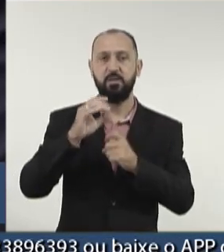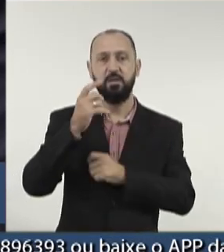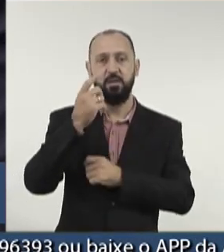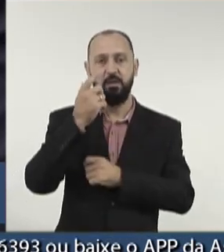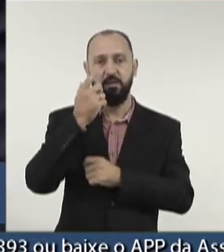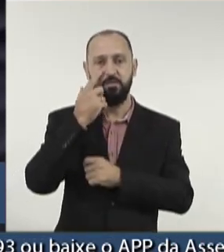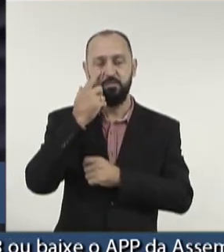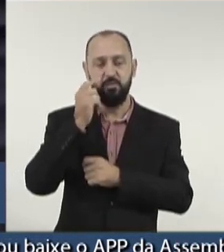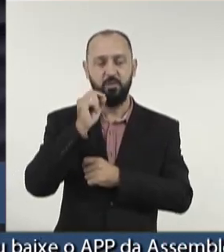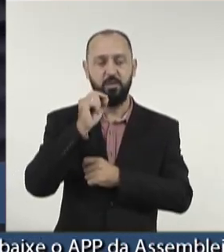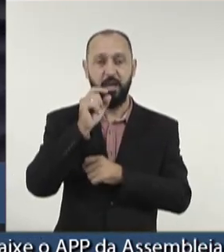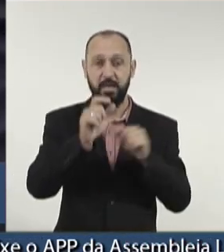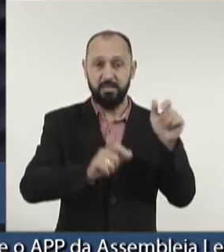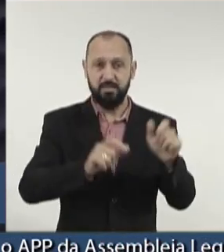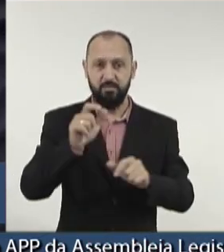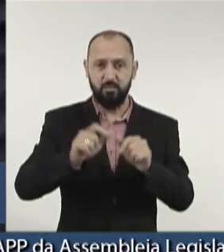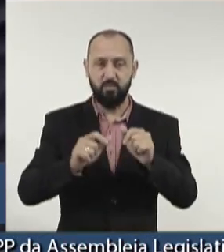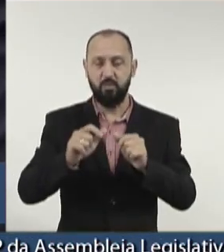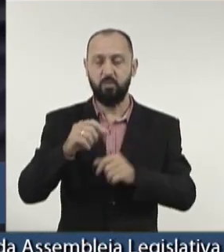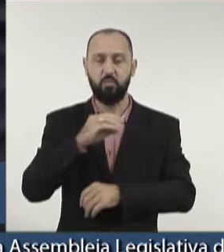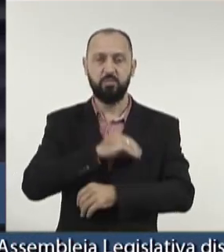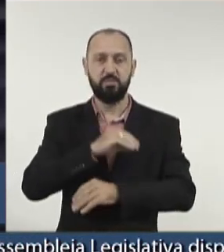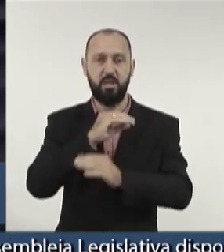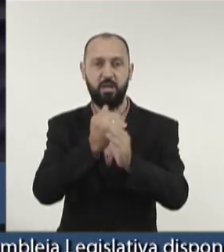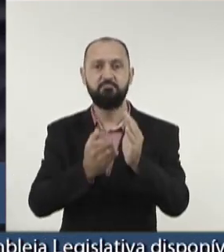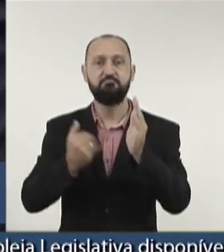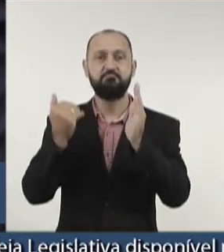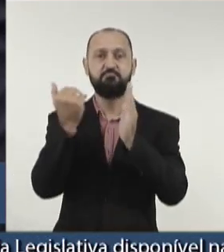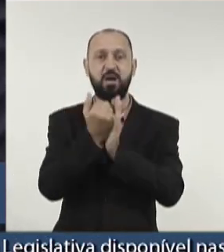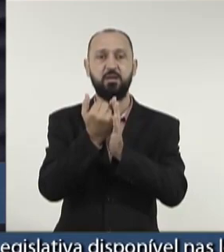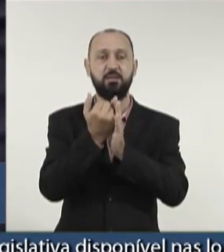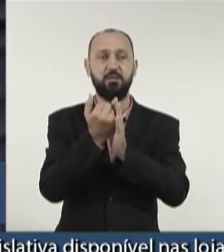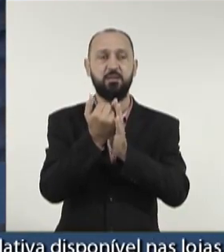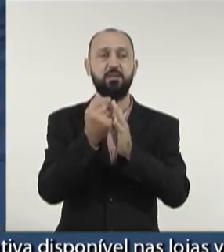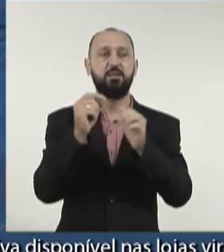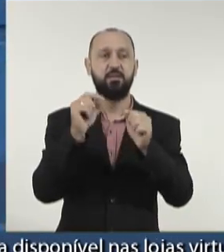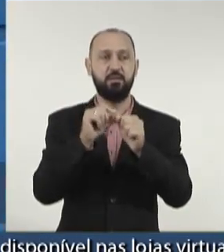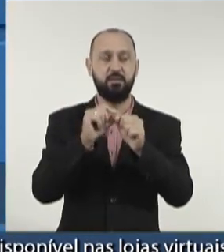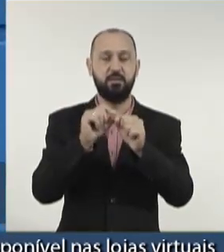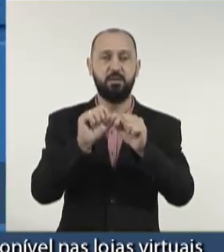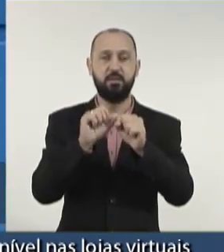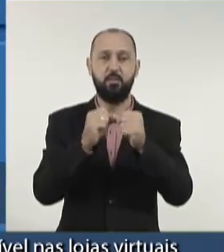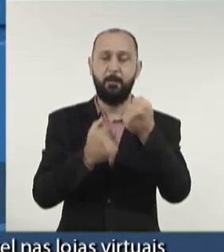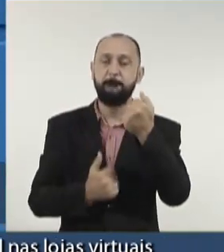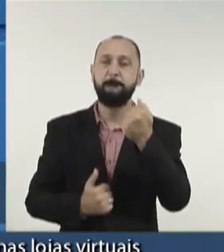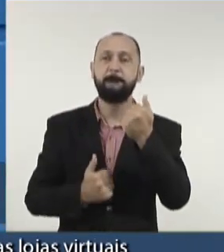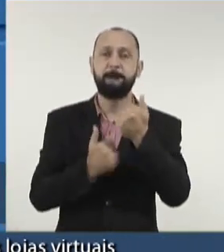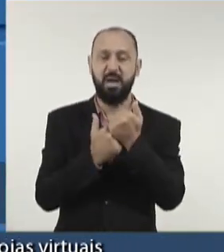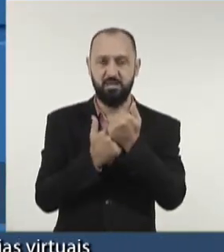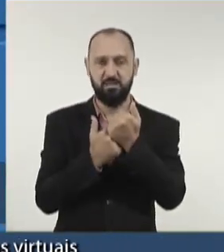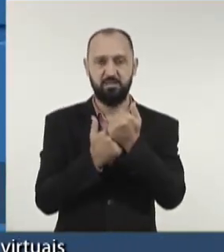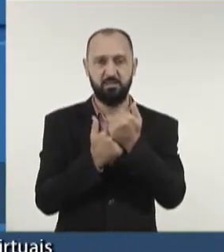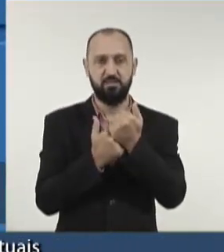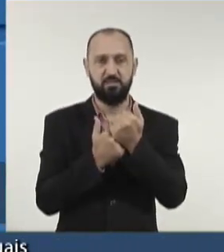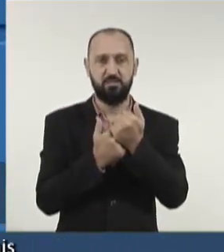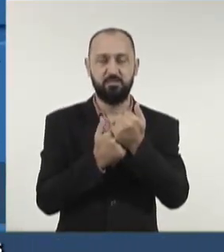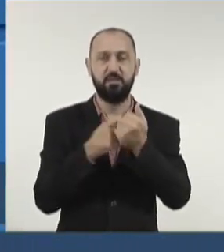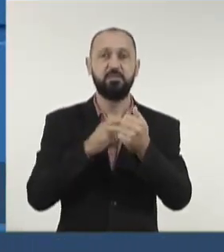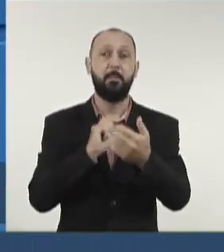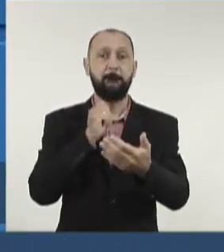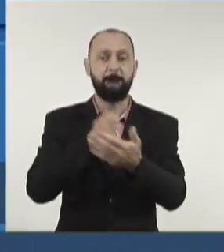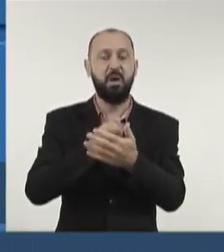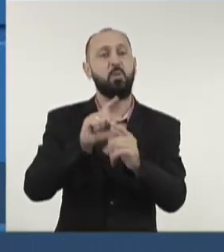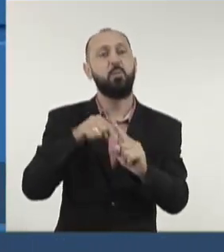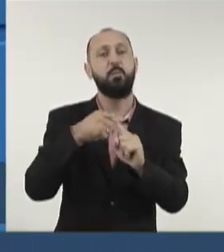os servidores com os maiores salários, na verdade, é que sustentam o plano, né? Eles contribuem